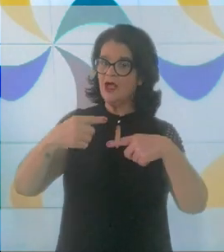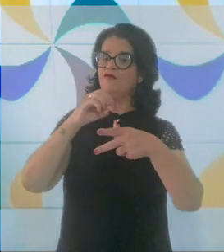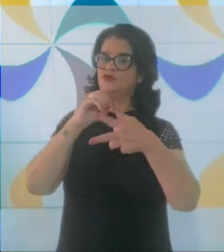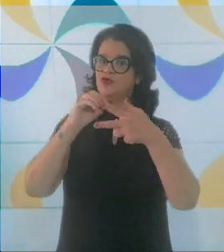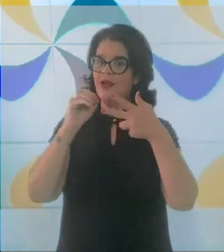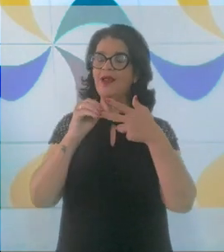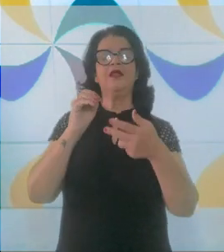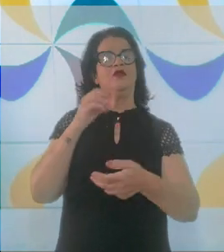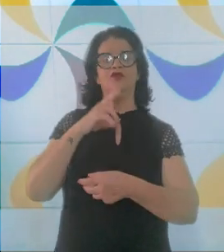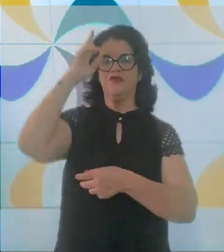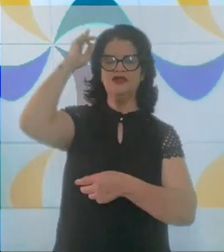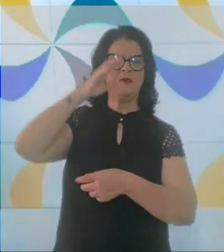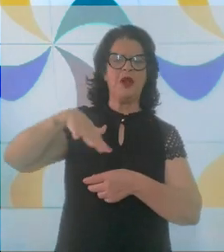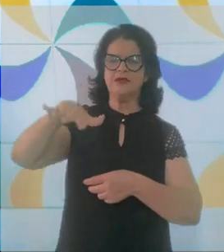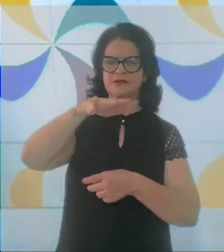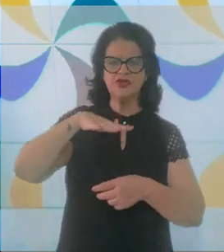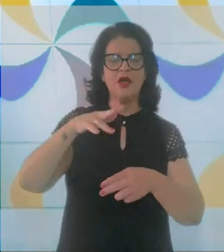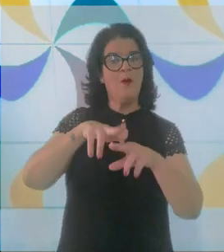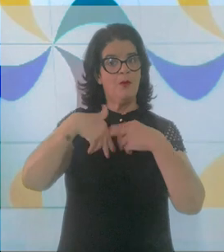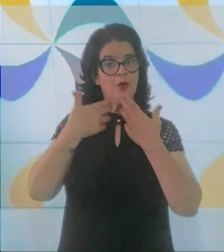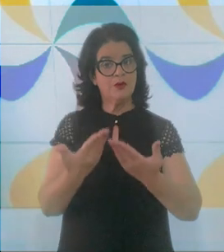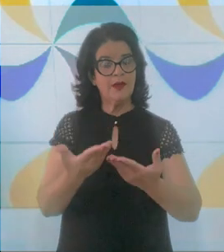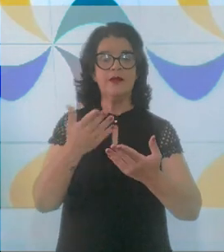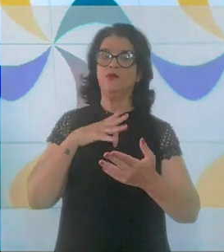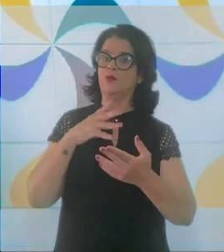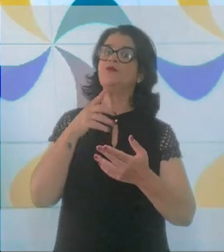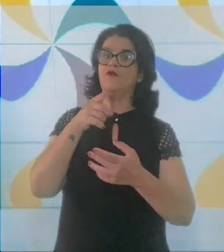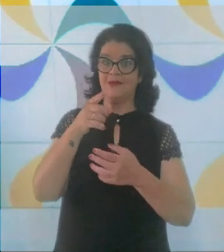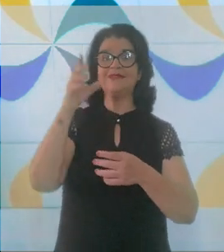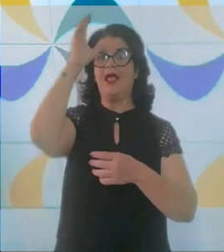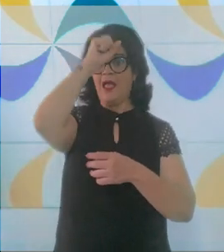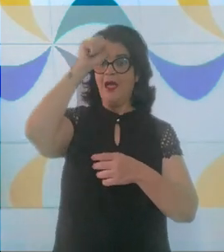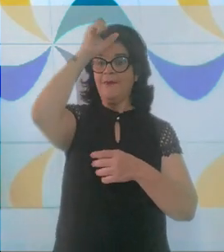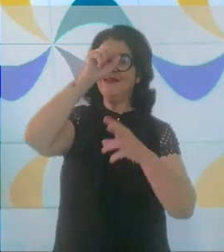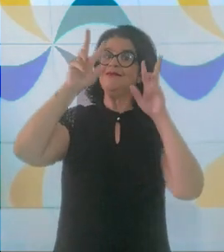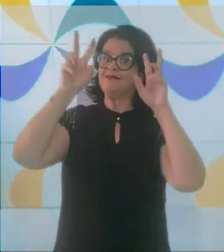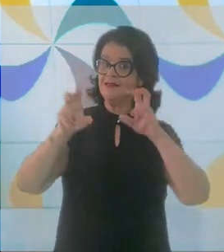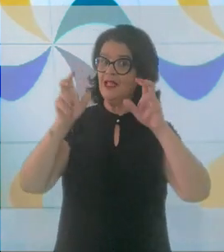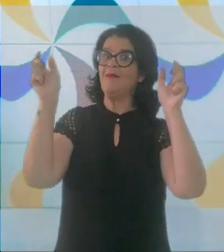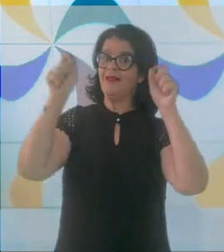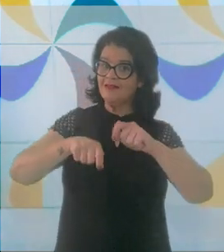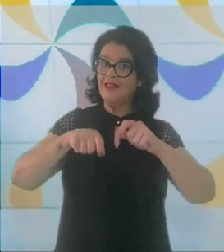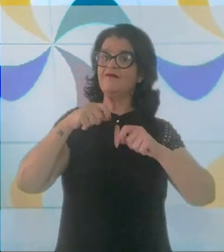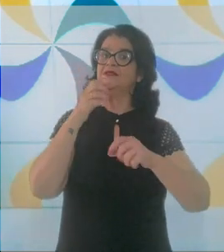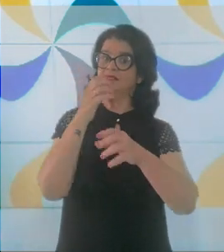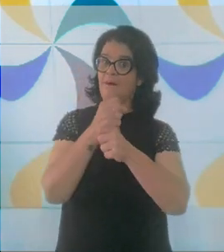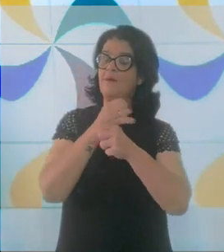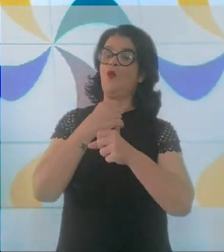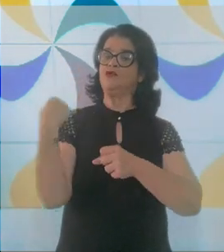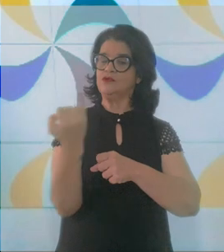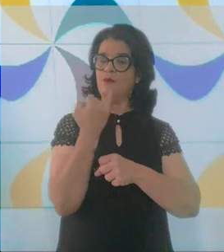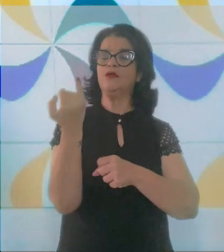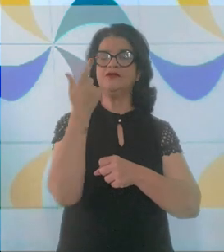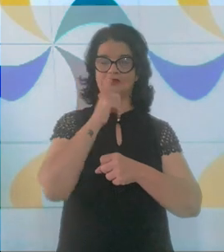nos vestibulares de um modo geral. Portanto, dominar esse tema deve render pontos importantes